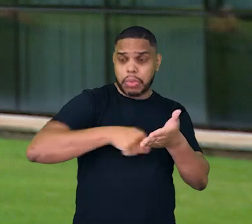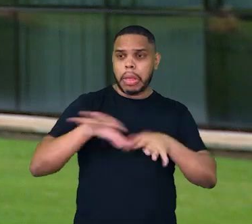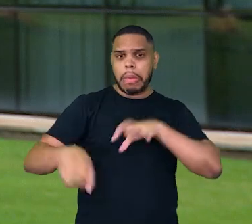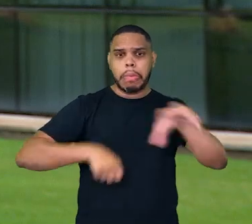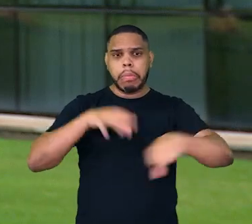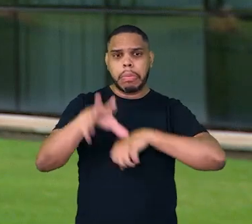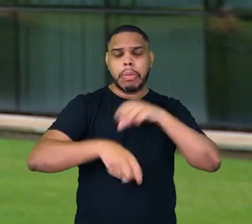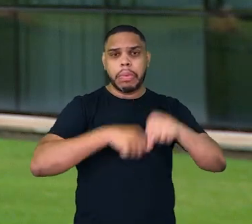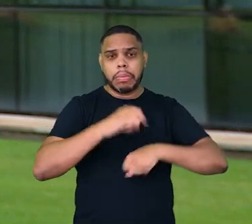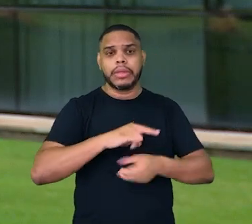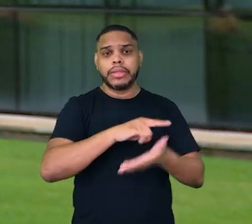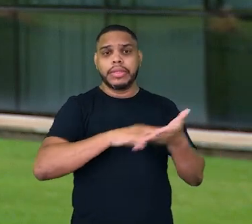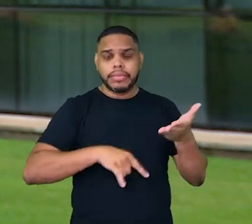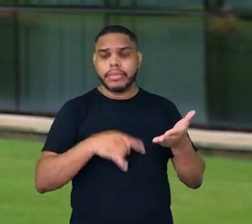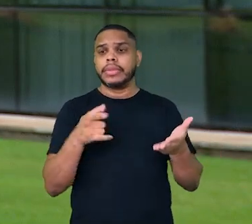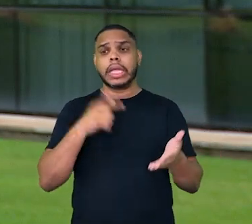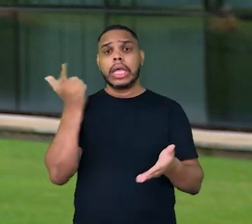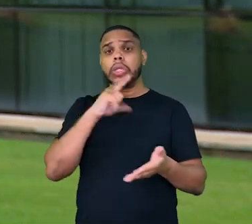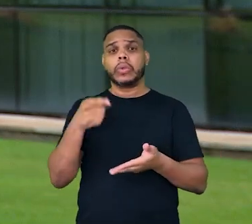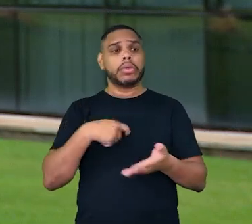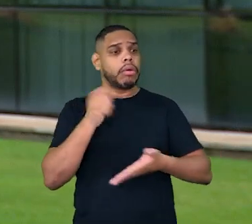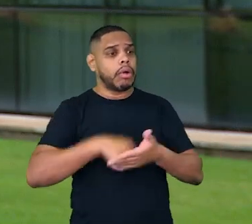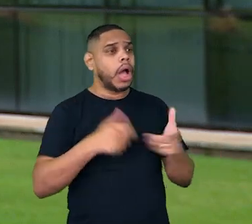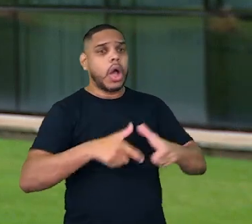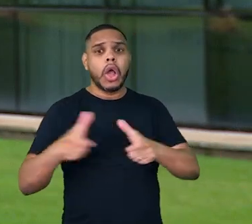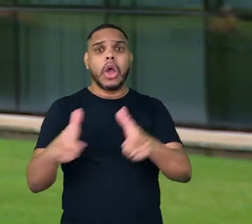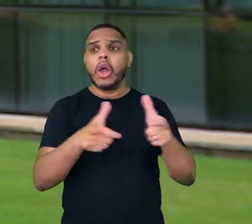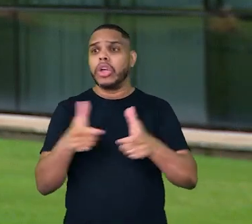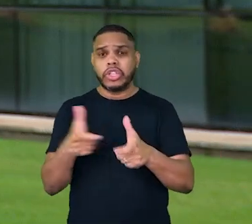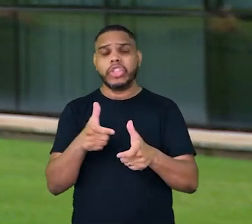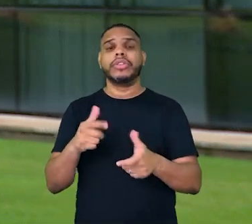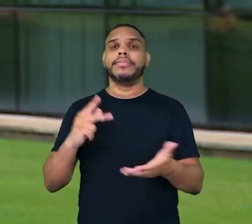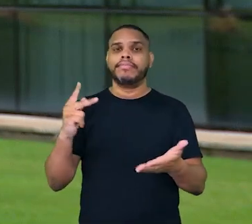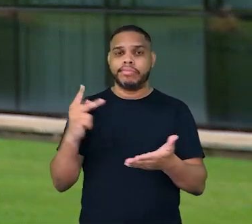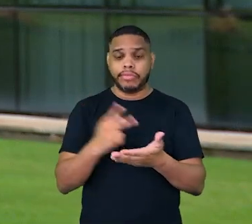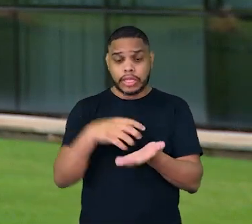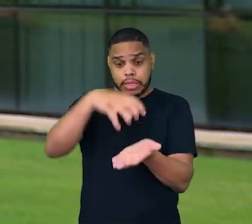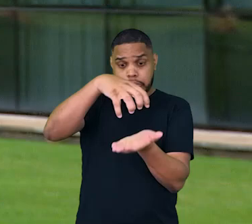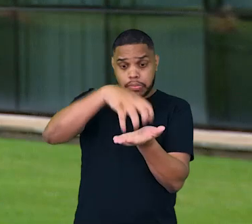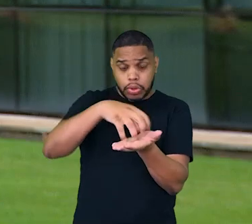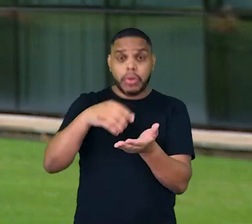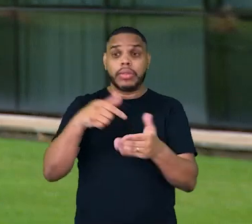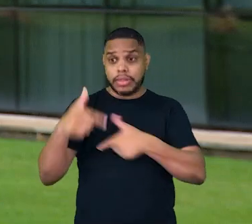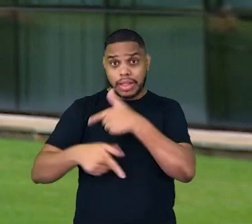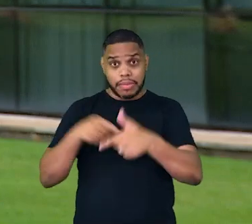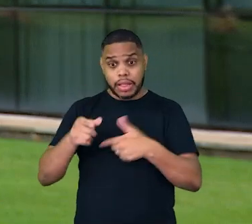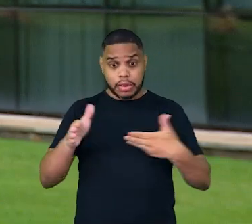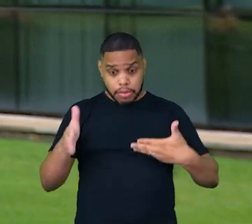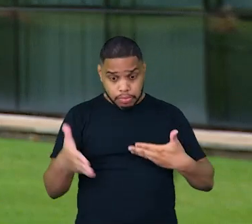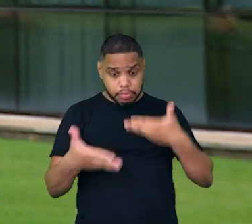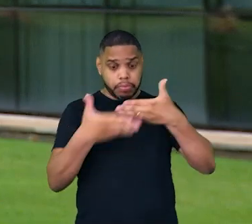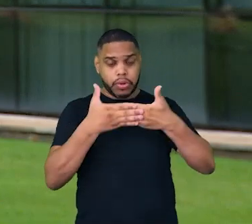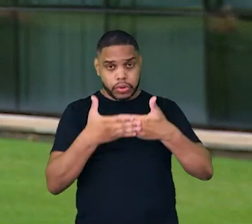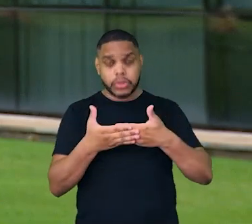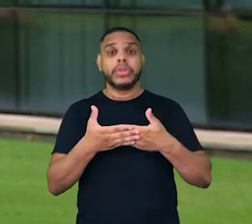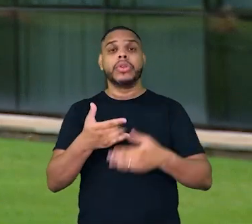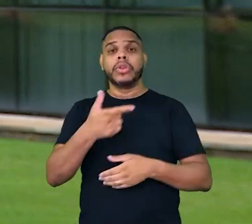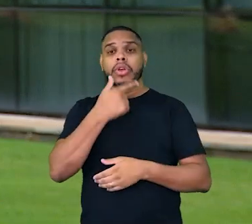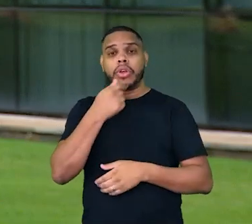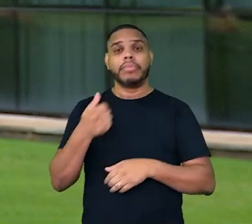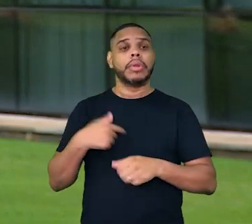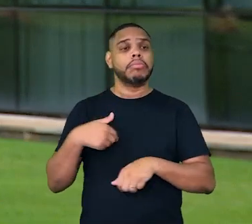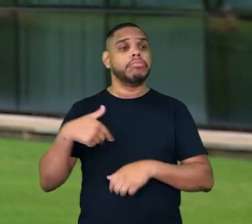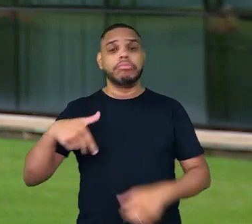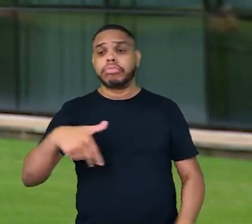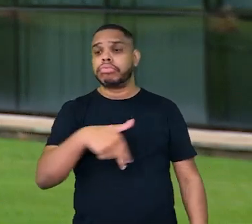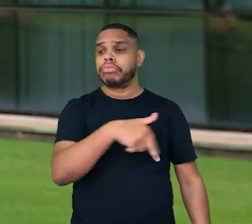corriqueira, até que o documento não ficou mais disponível. Após a desativação da unidade onde trabalhava, o técnico disse que